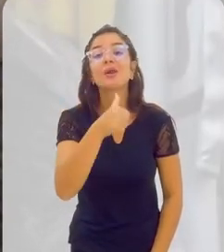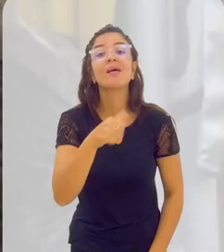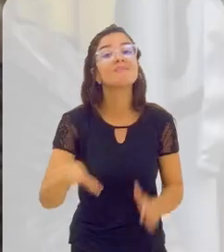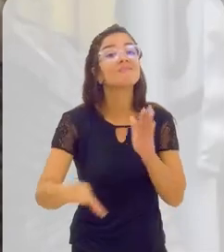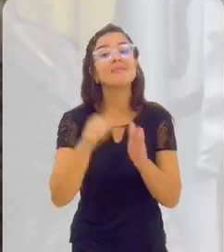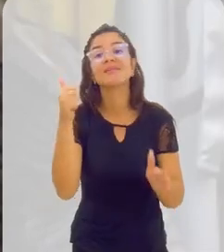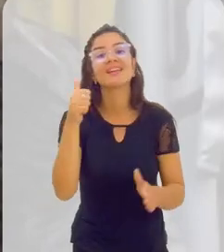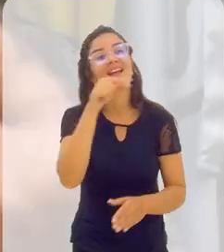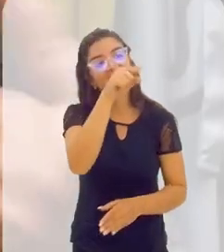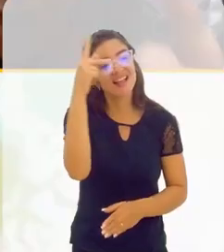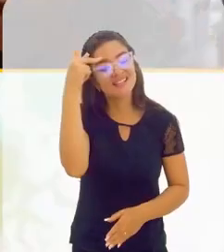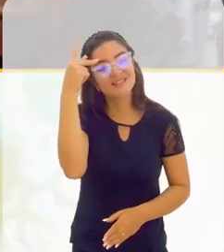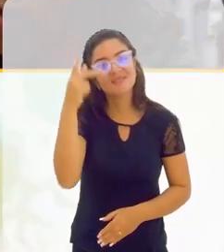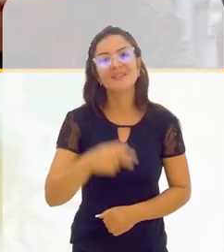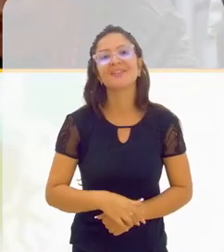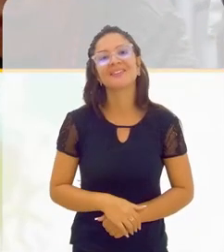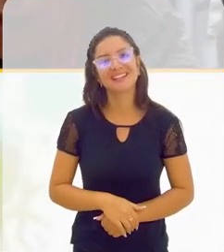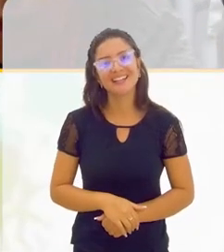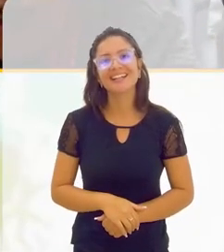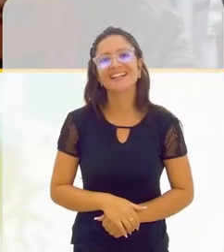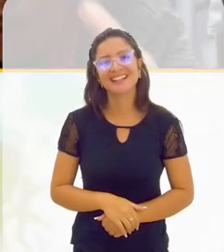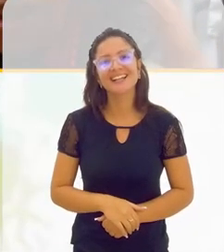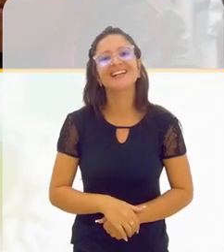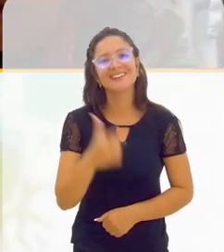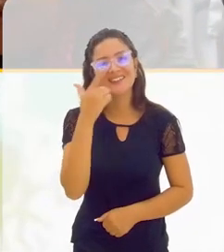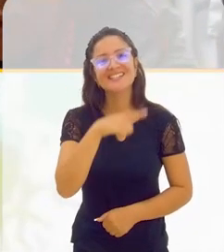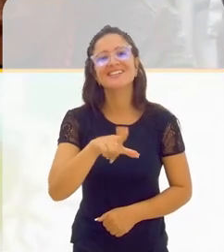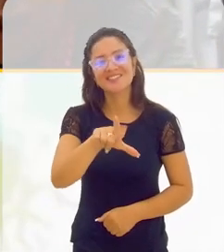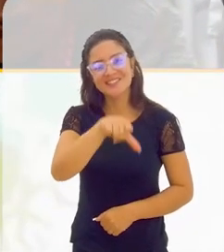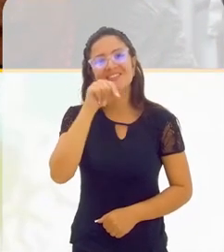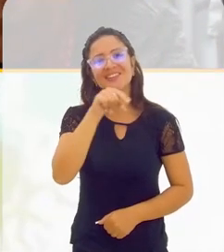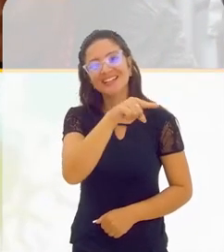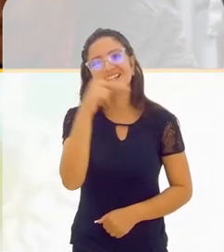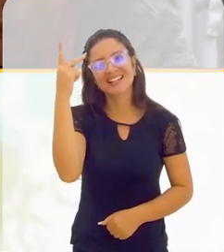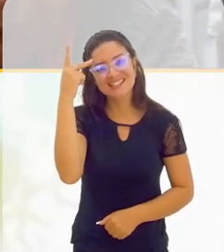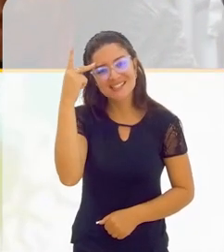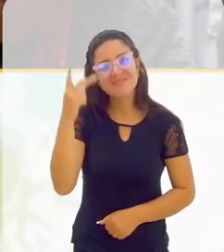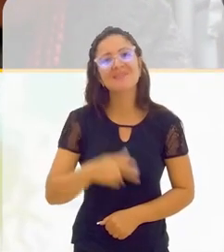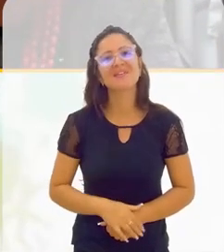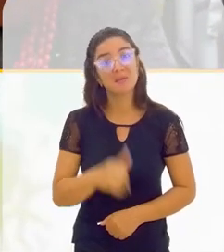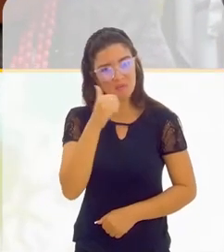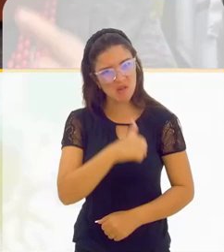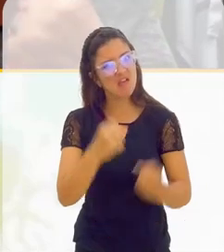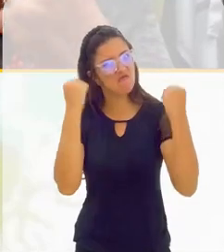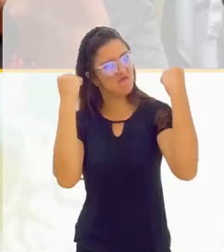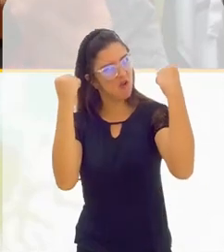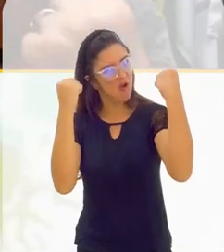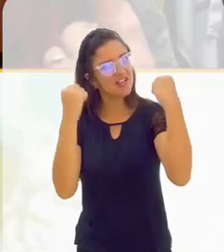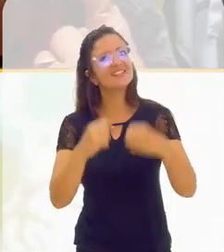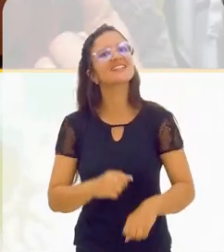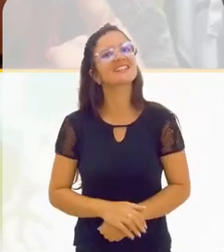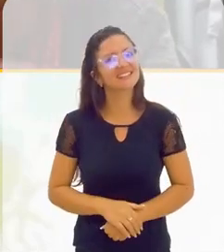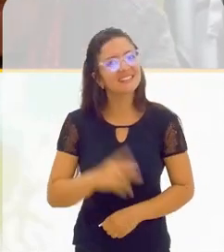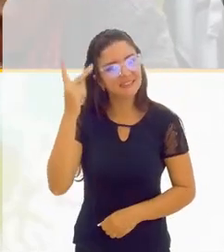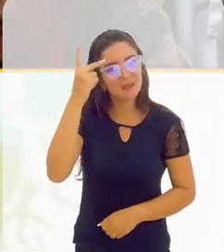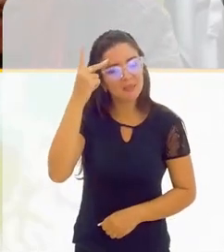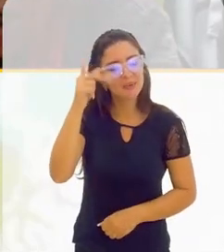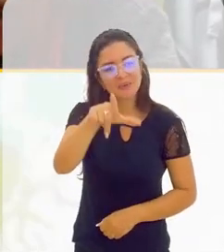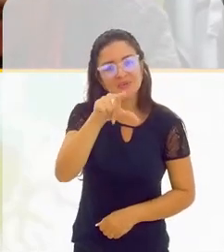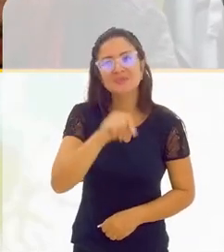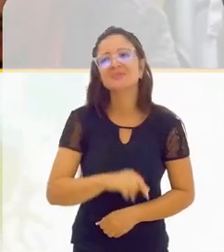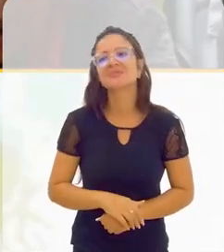1947 primeira vereadora mulher eleito em São Paulo Forte uma modelo em São Paulo